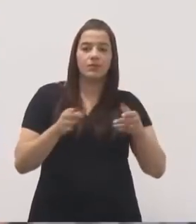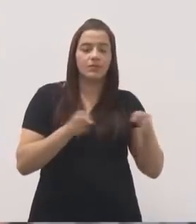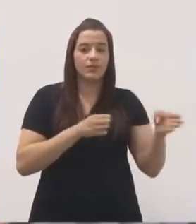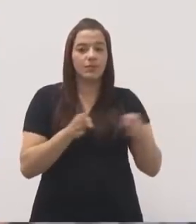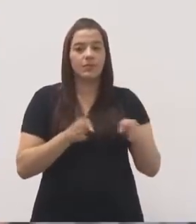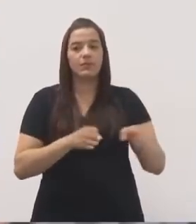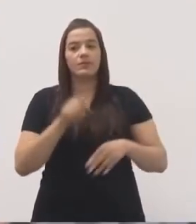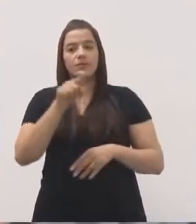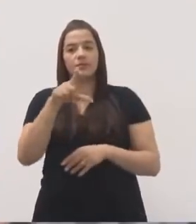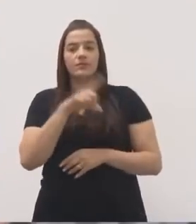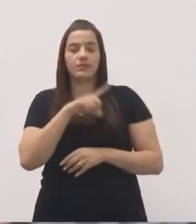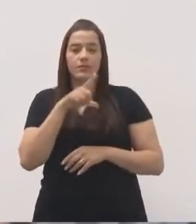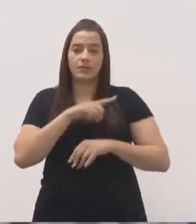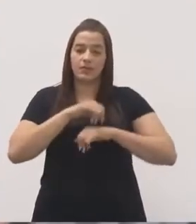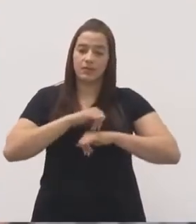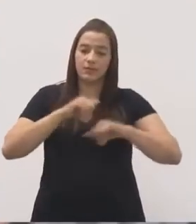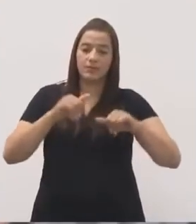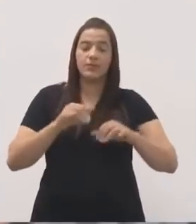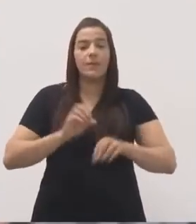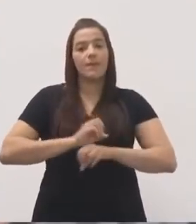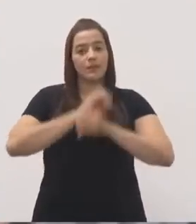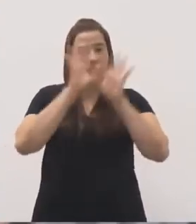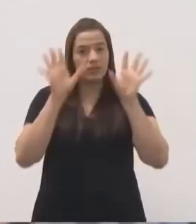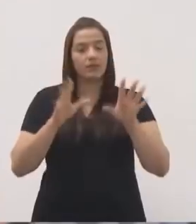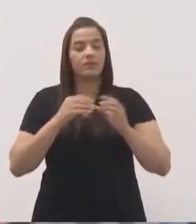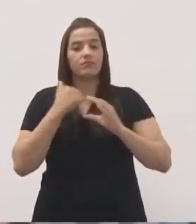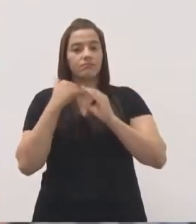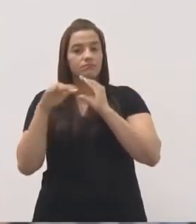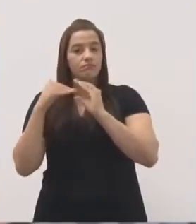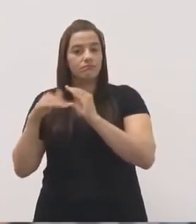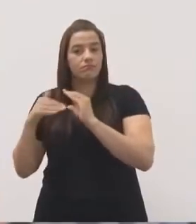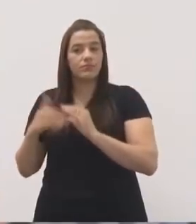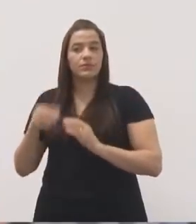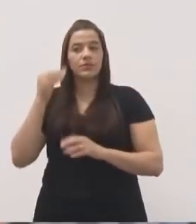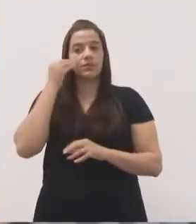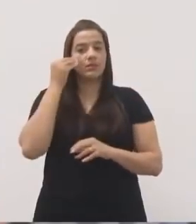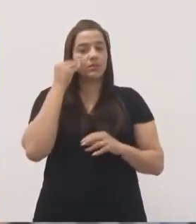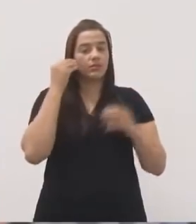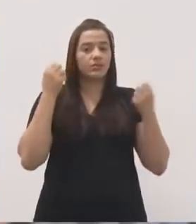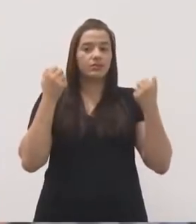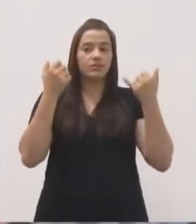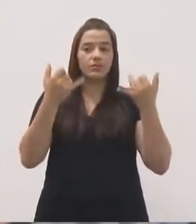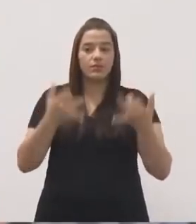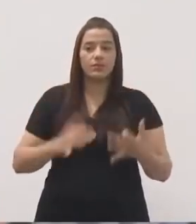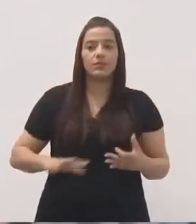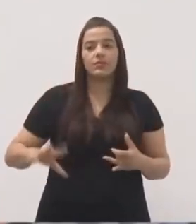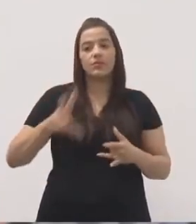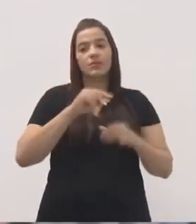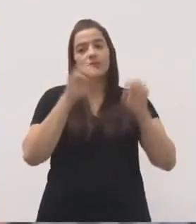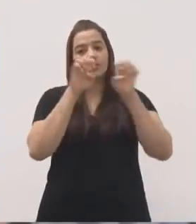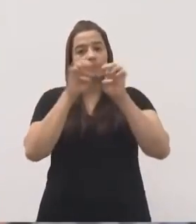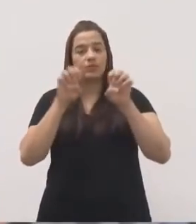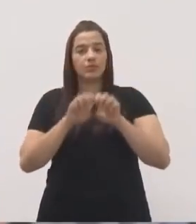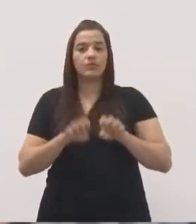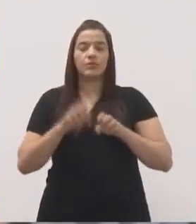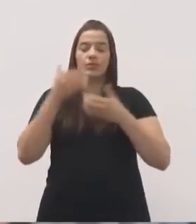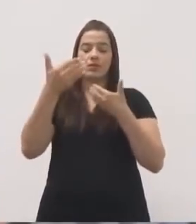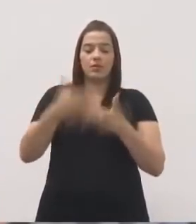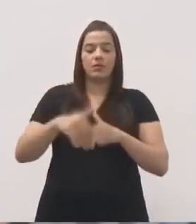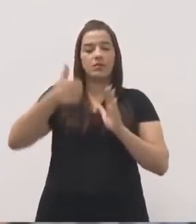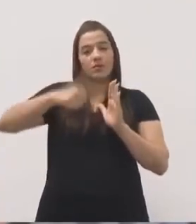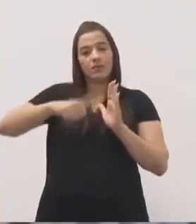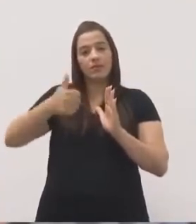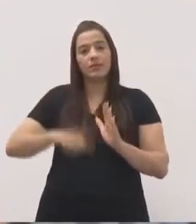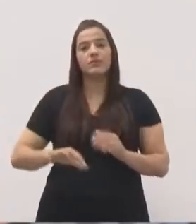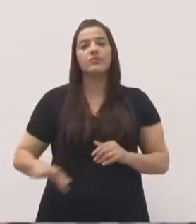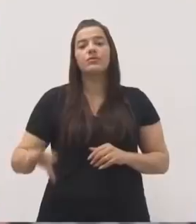receber as informações de forma mais clara, mas o que a gente tentou passar para vocês aqui em relação à estrutura dessa avaliação e o papel